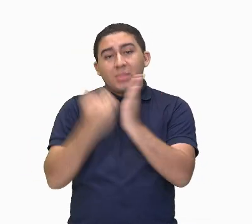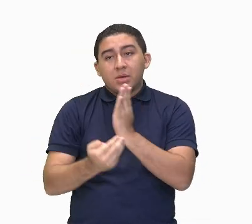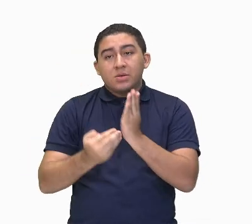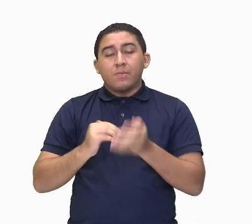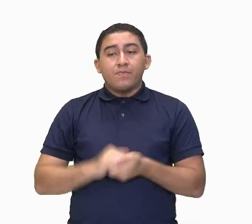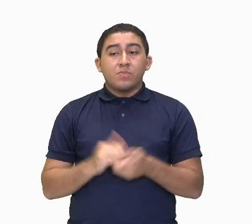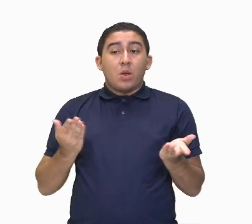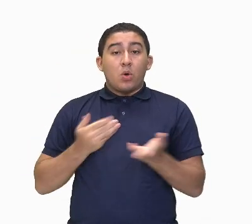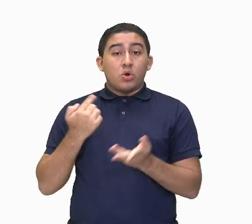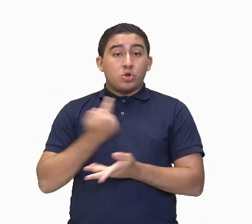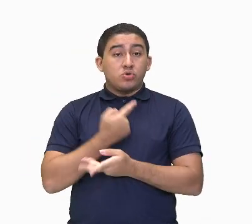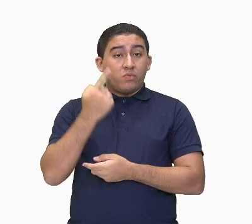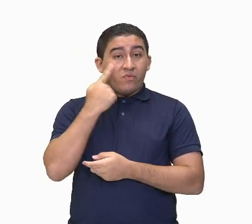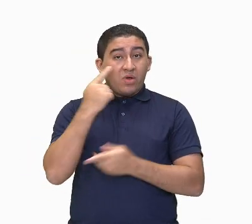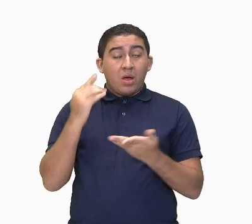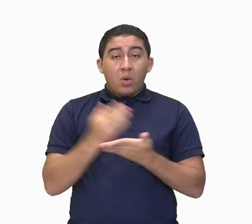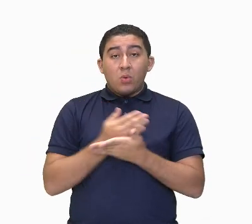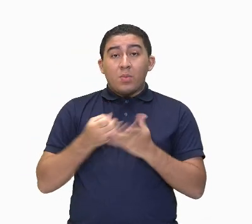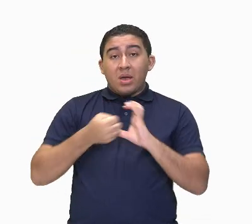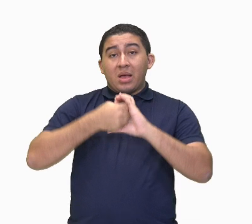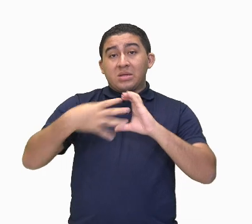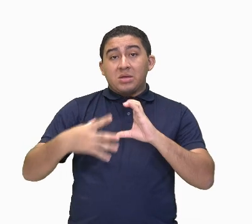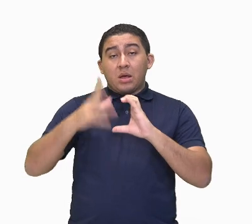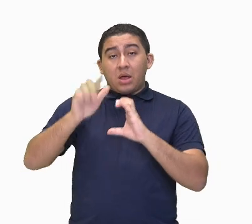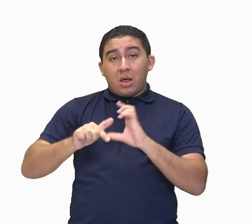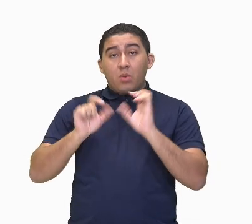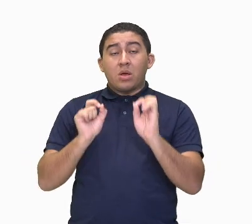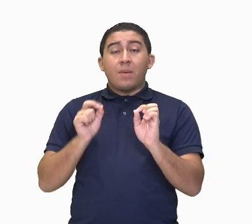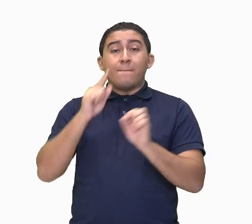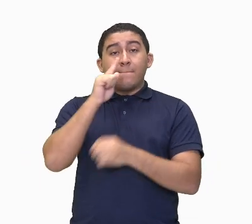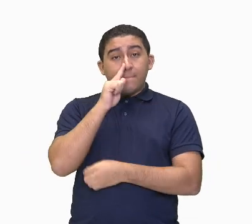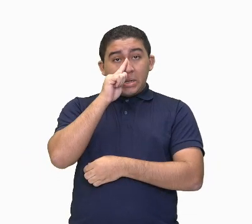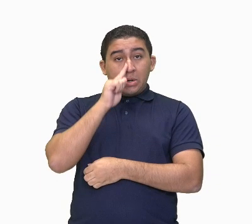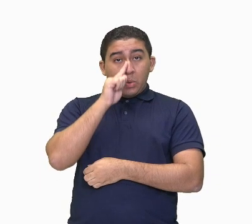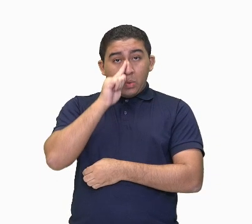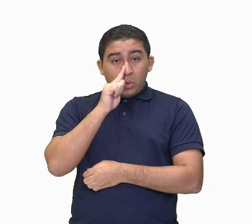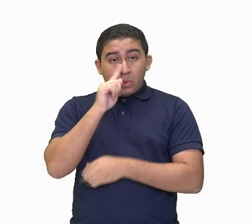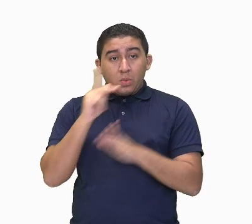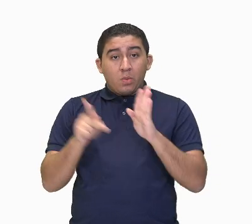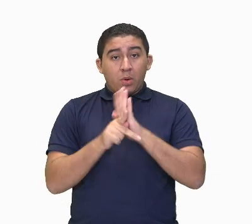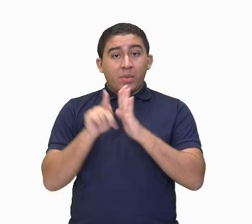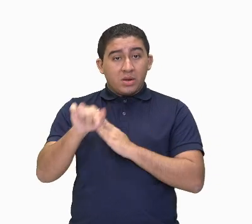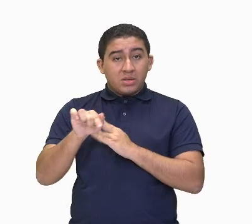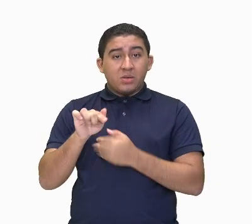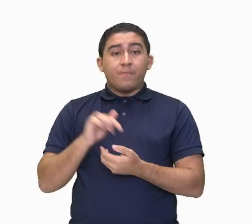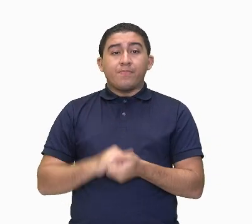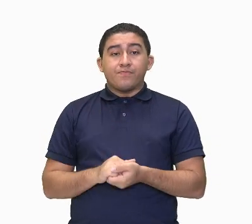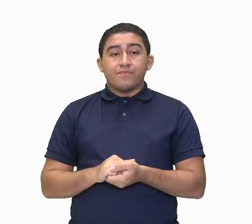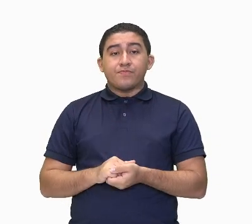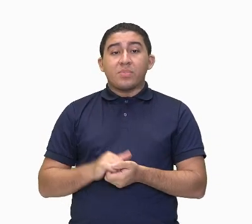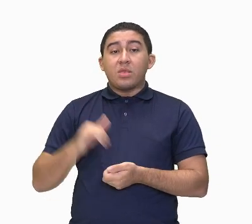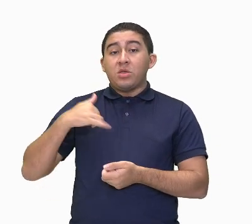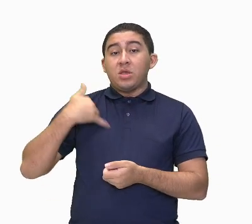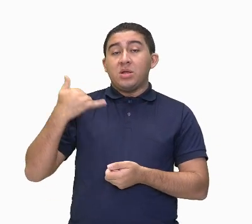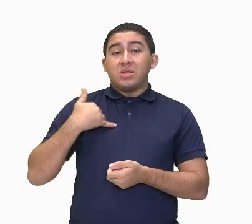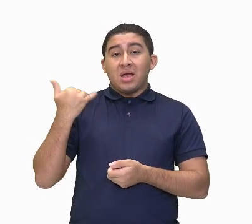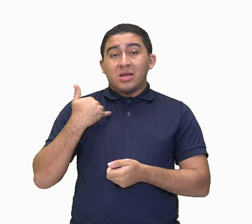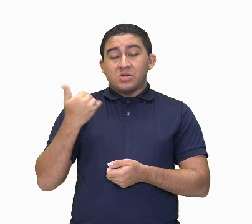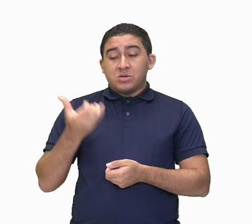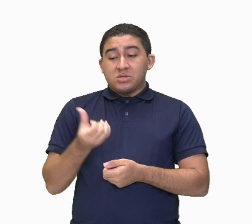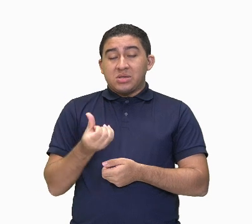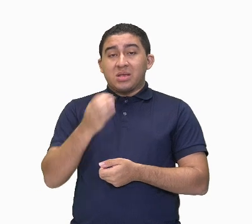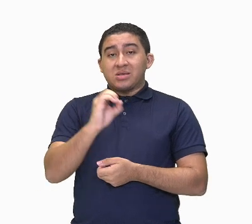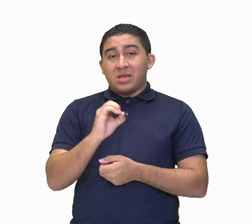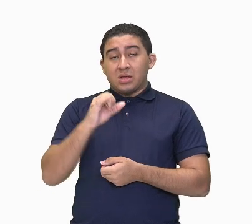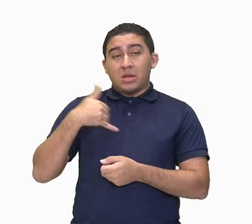vai ver alguns pontos, né, que são considerados fatores de risco para o Parkinson. A idade, o risco aumenta após